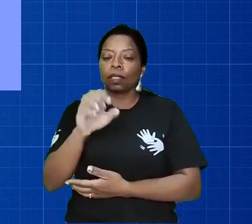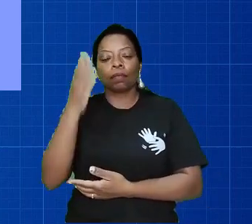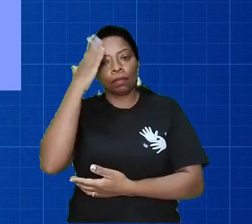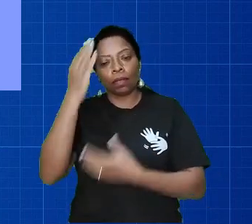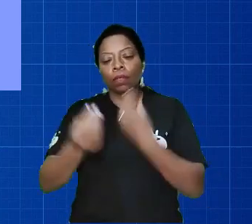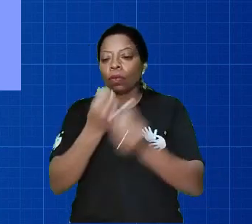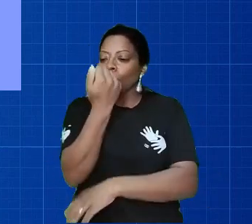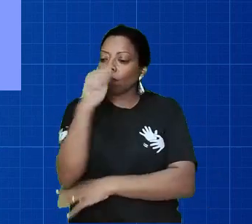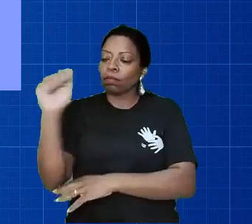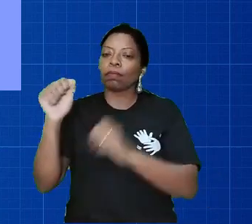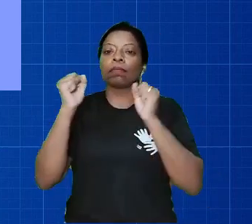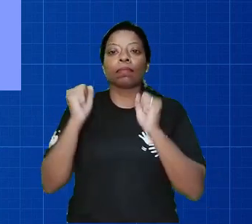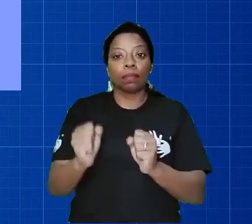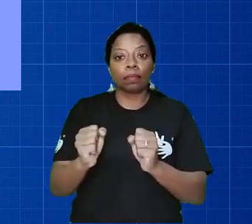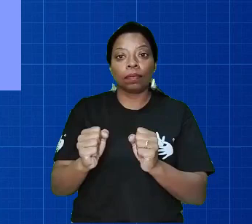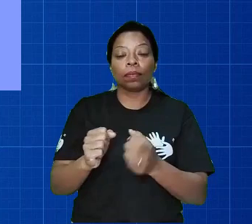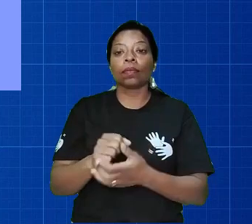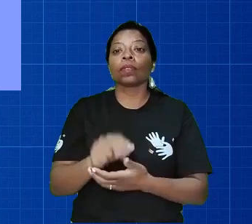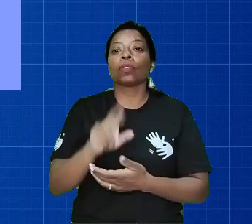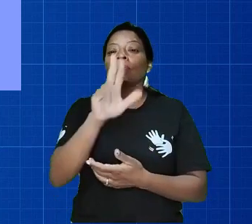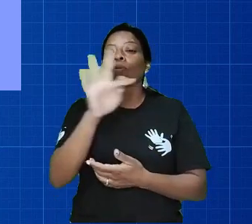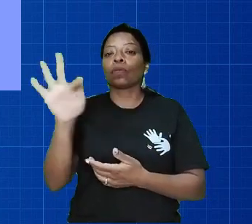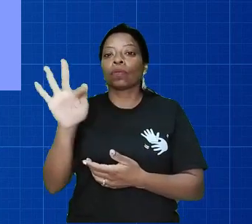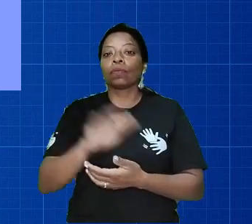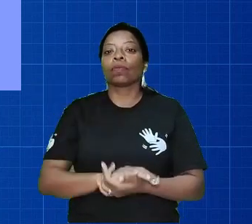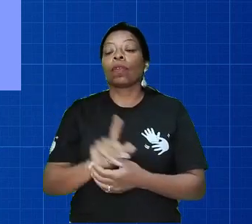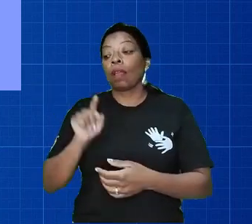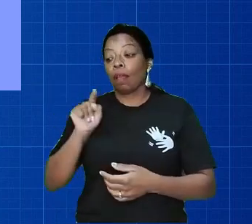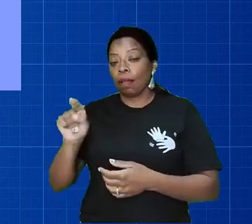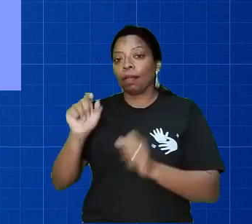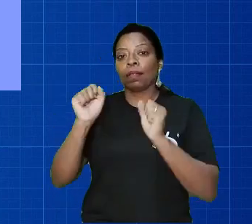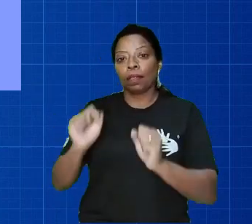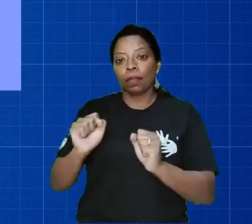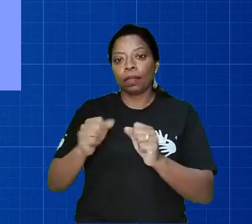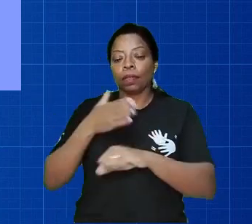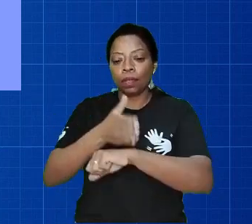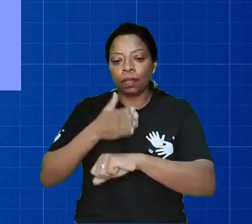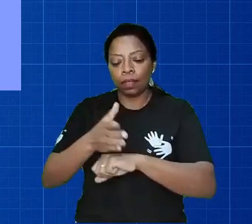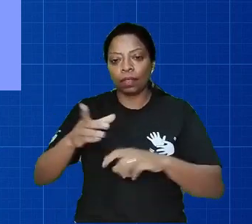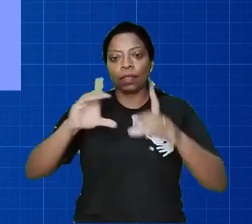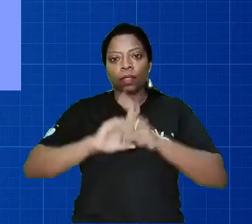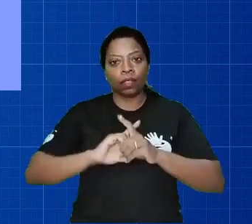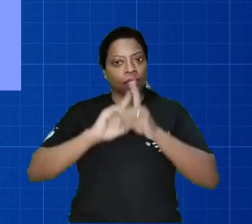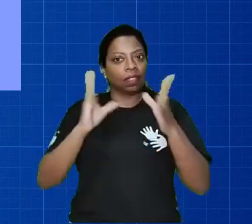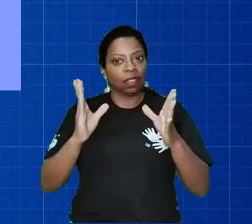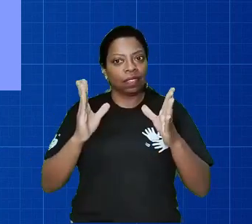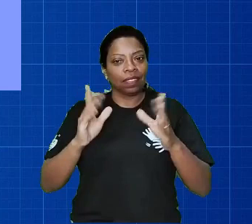Independente da denominação da APPF, a ideia é a participação democrática nessa gestão